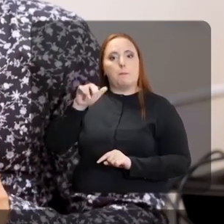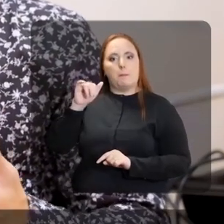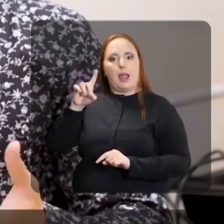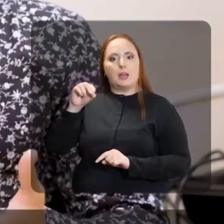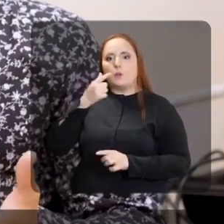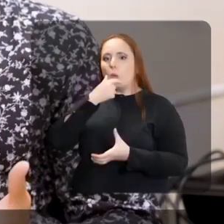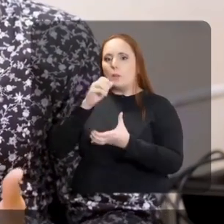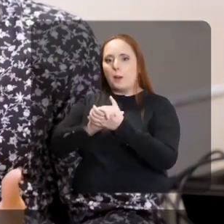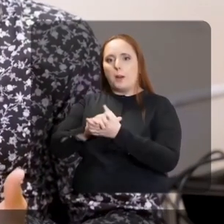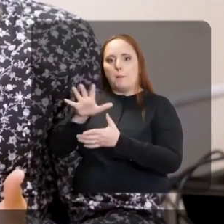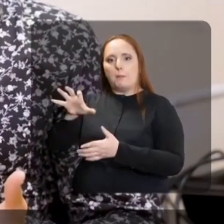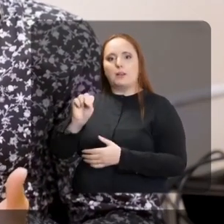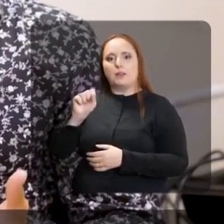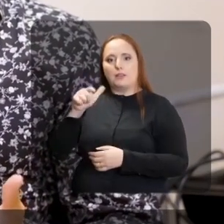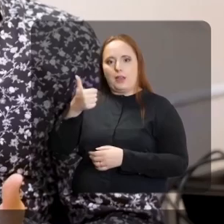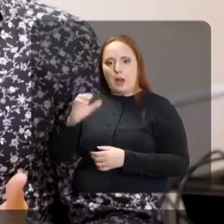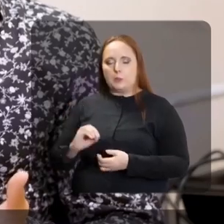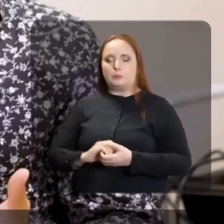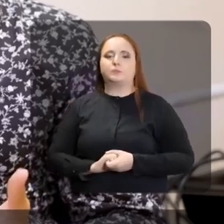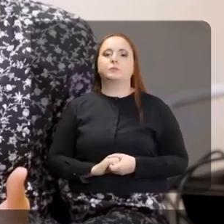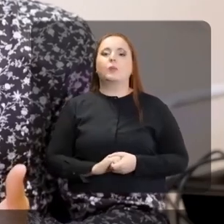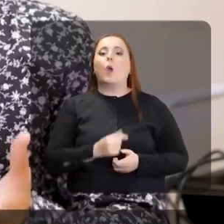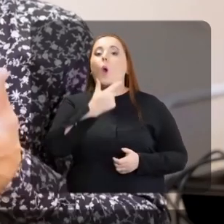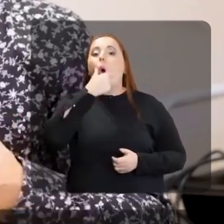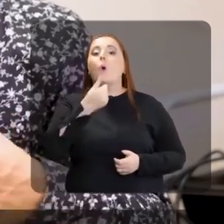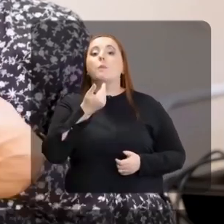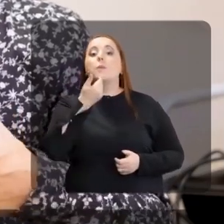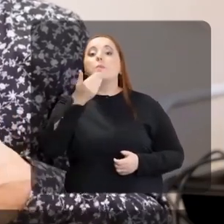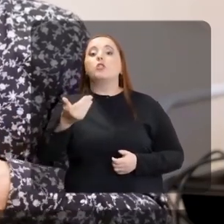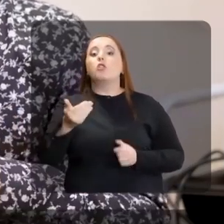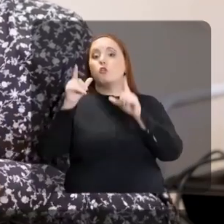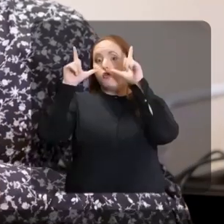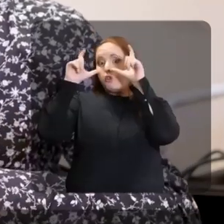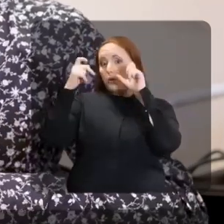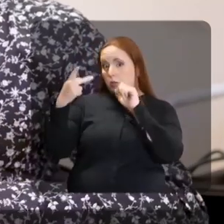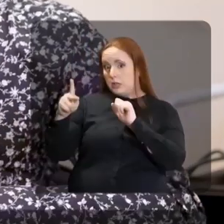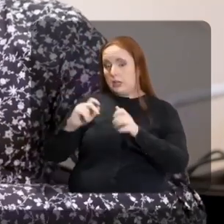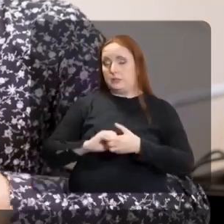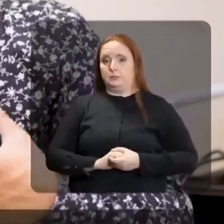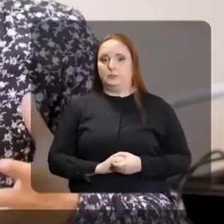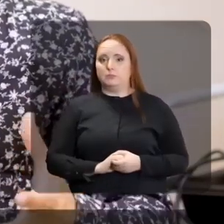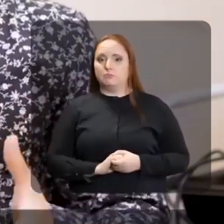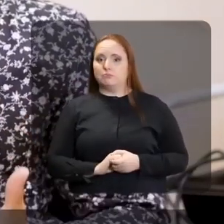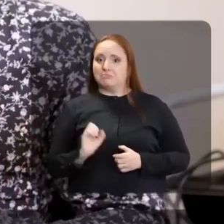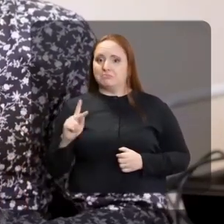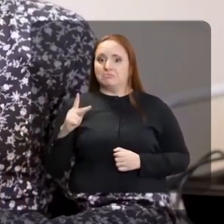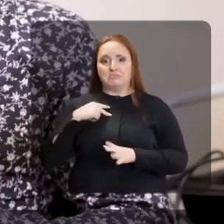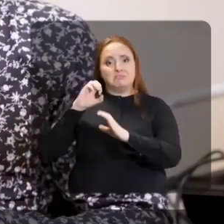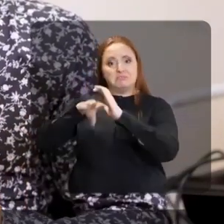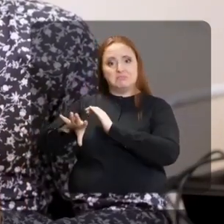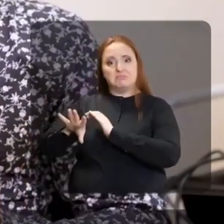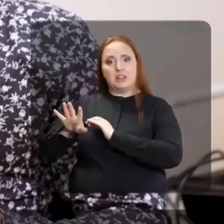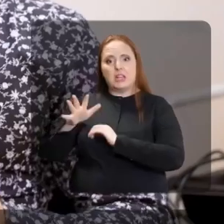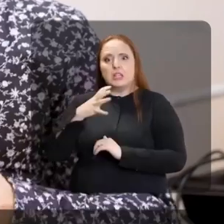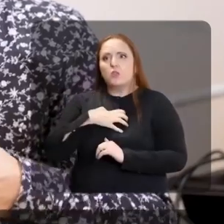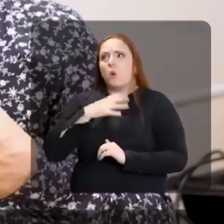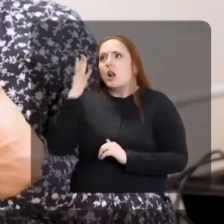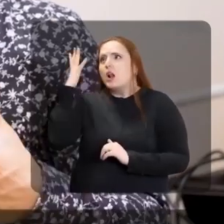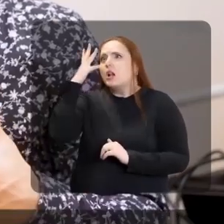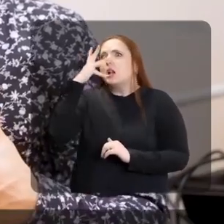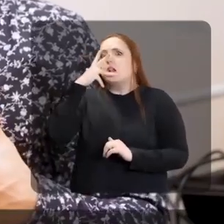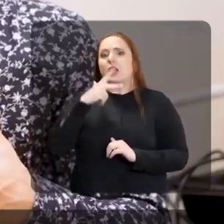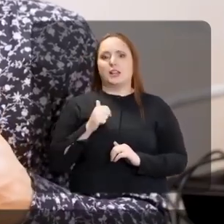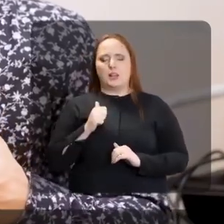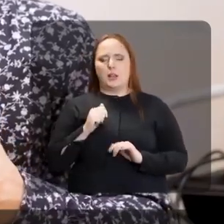salão. Ele pediu para ela mandar uma foto no WhatsApp e no momento ela tinha amado, ela estava se sentindo linda. Eu